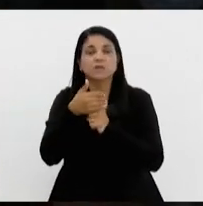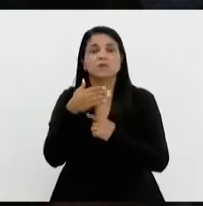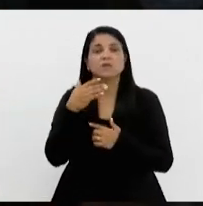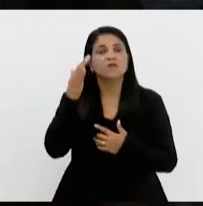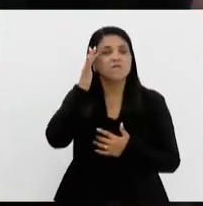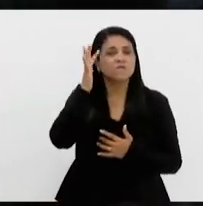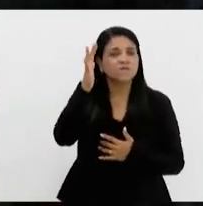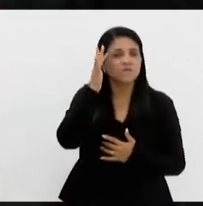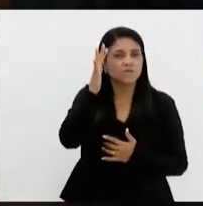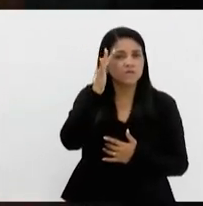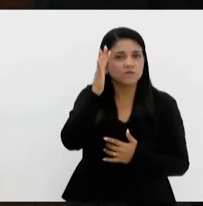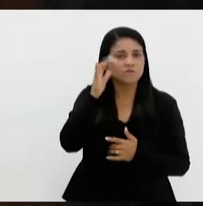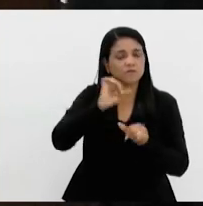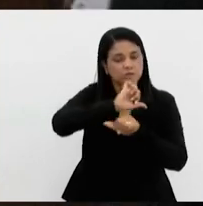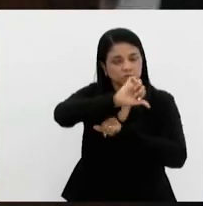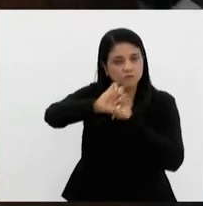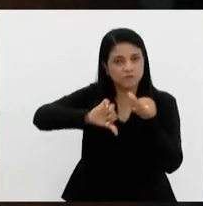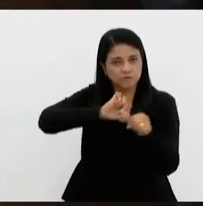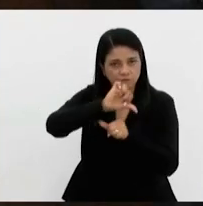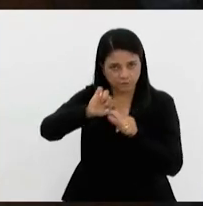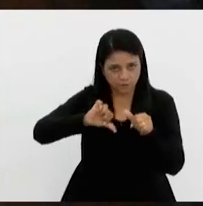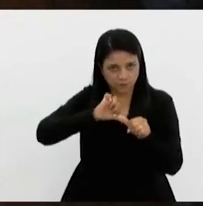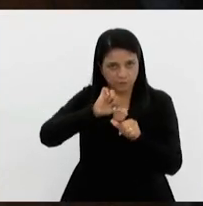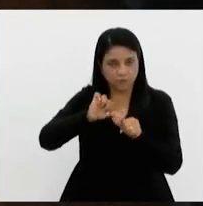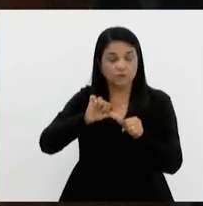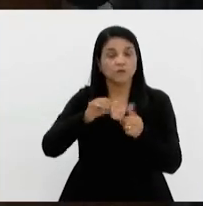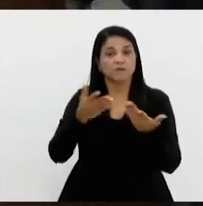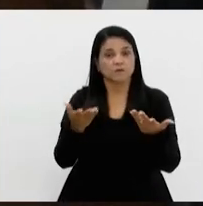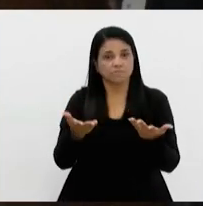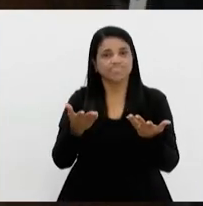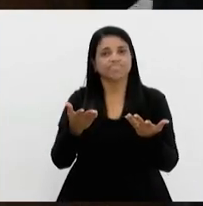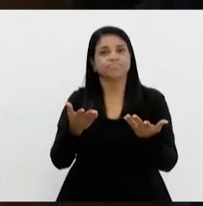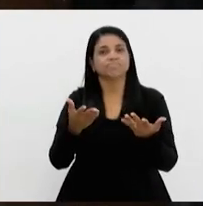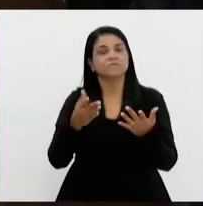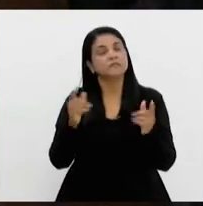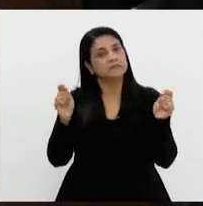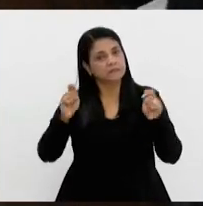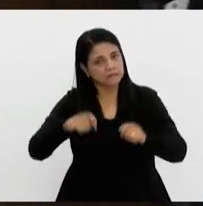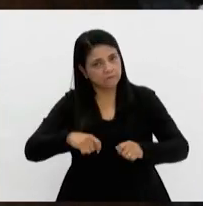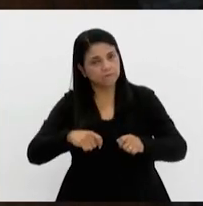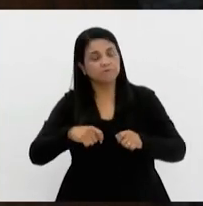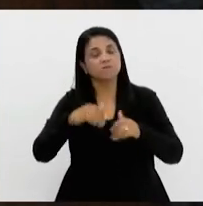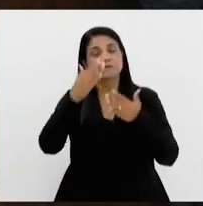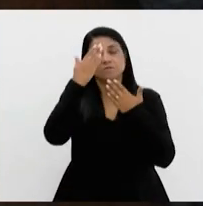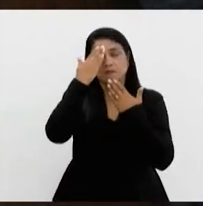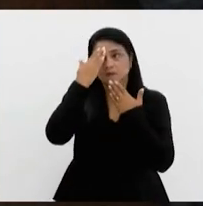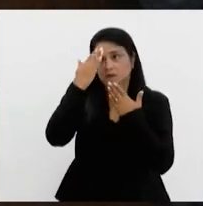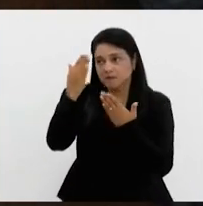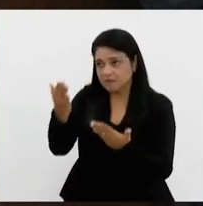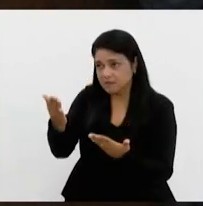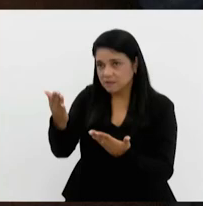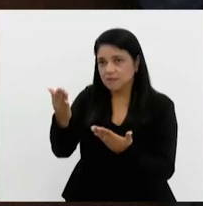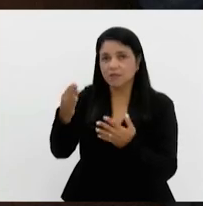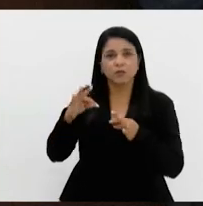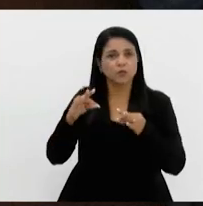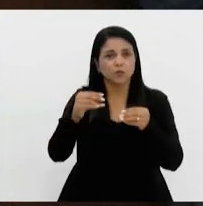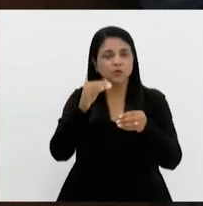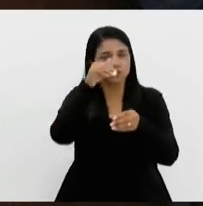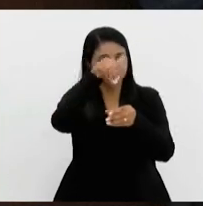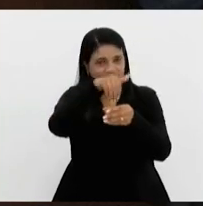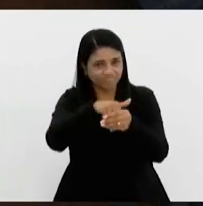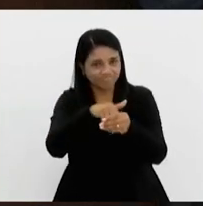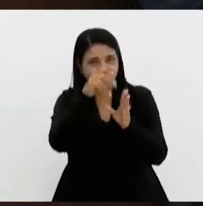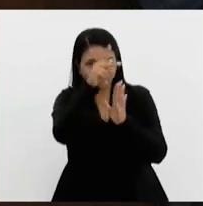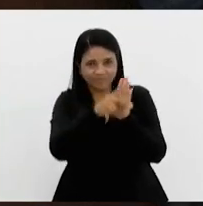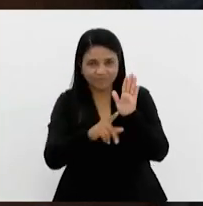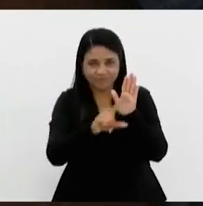filosofia transformadora profunda, por isso realmente cabe, e agradecendo a todos que votaram, esse projeto foi aprovado.